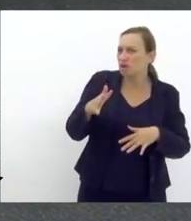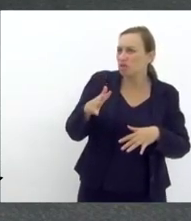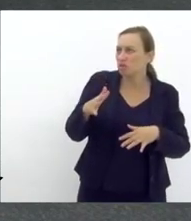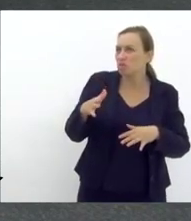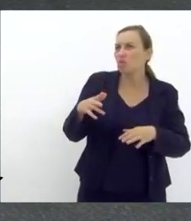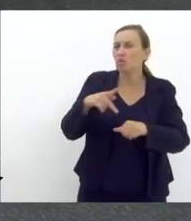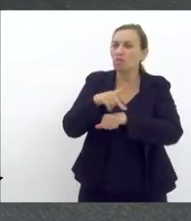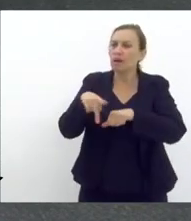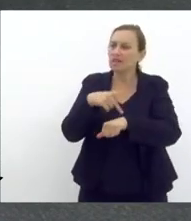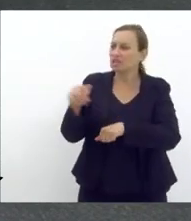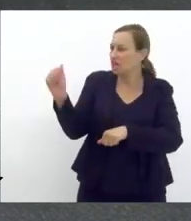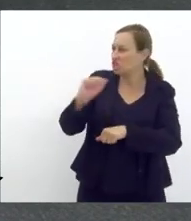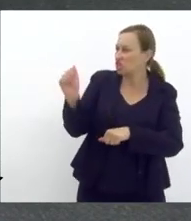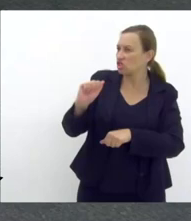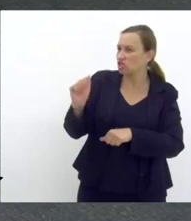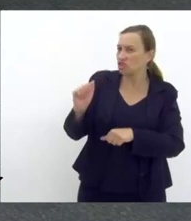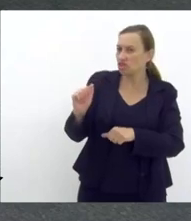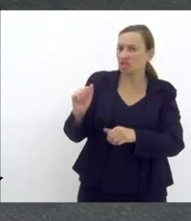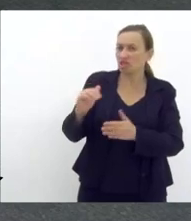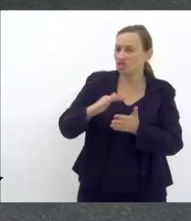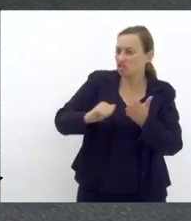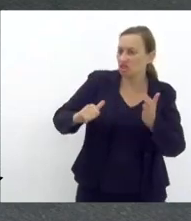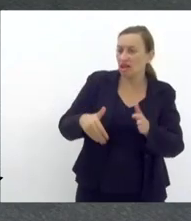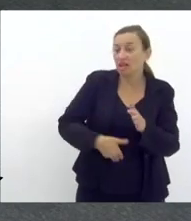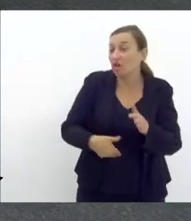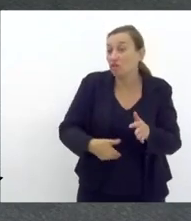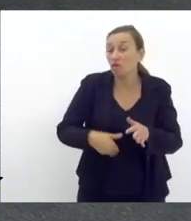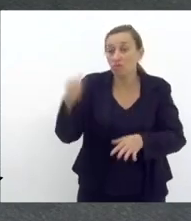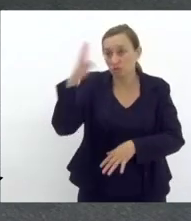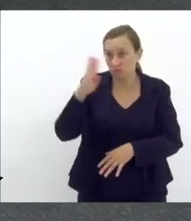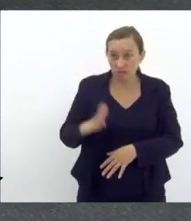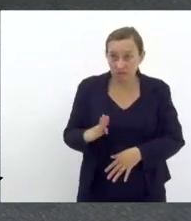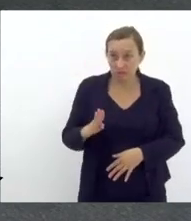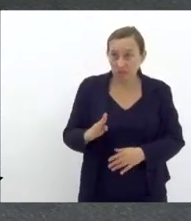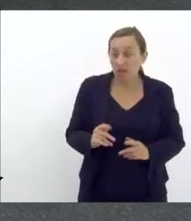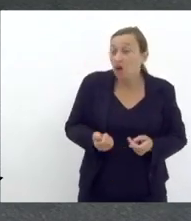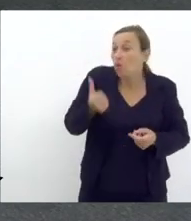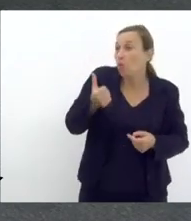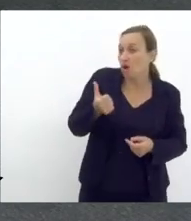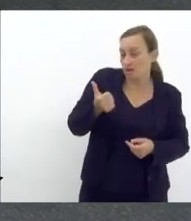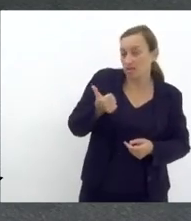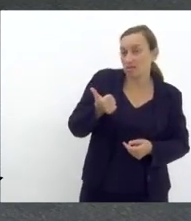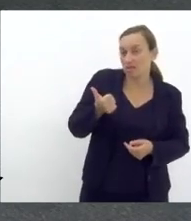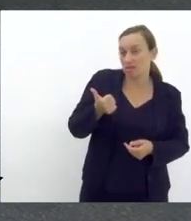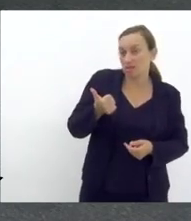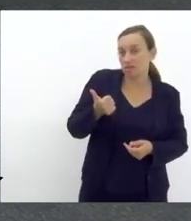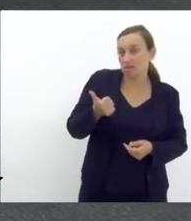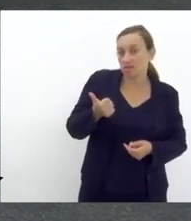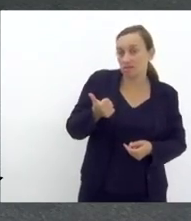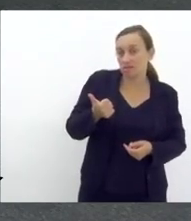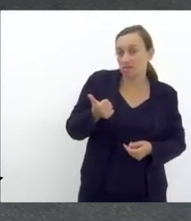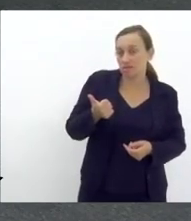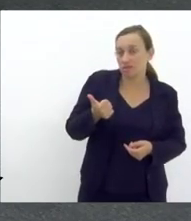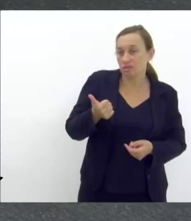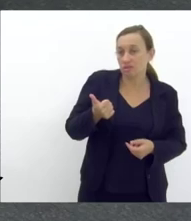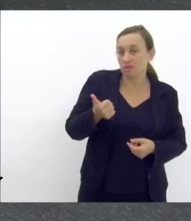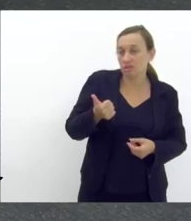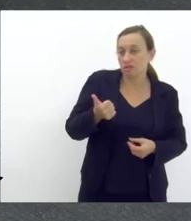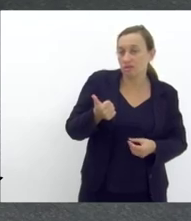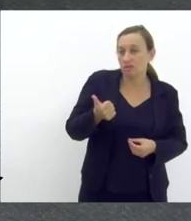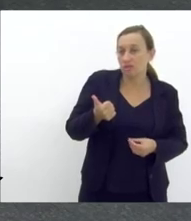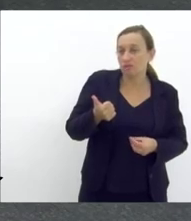Brasil números Gerais assim inúmeros absolutos foi quase uma Argentina que saiu foi o maior deslocamento de